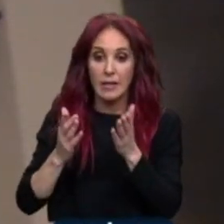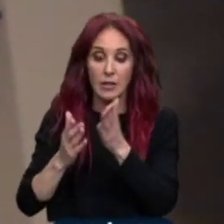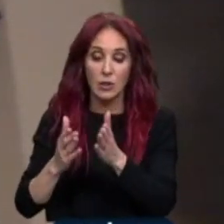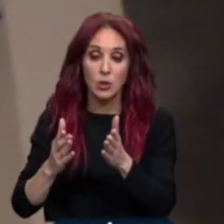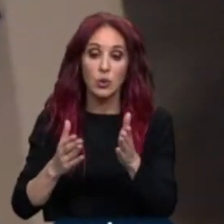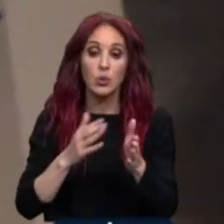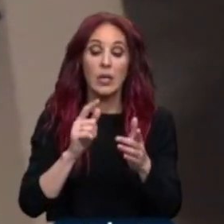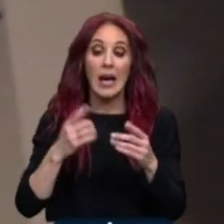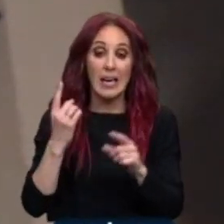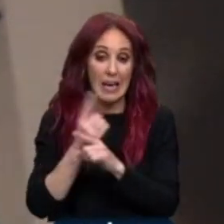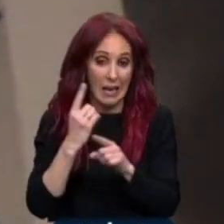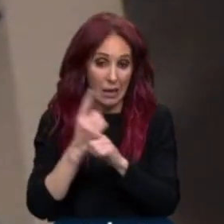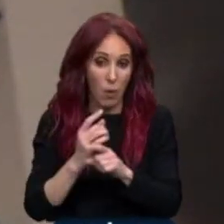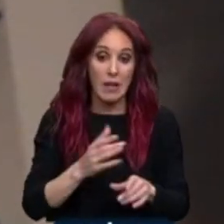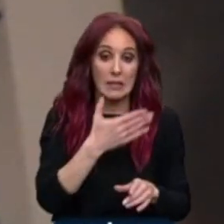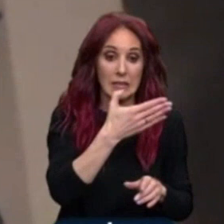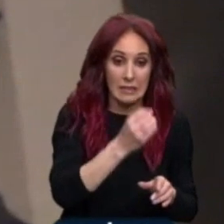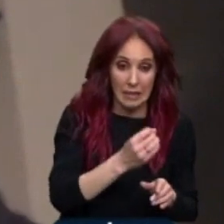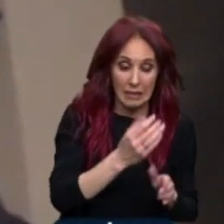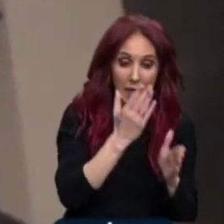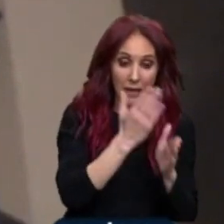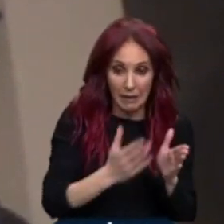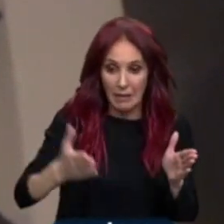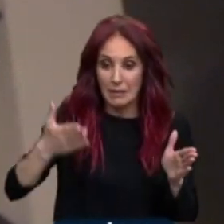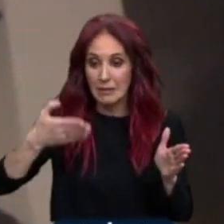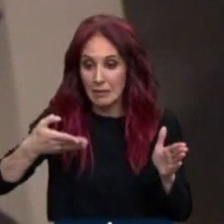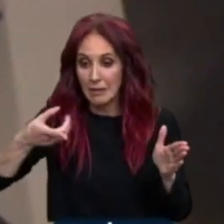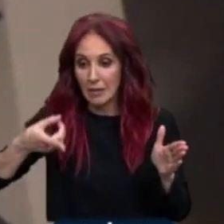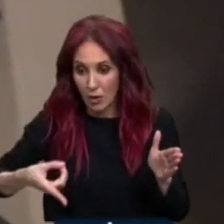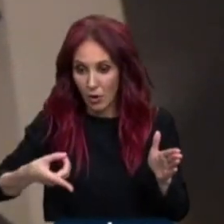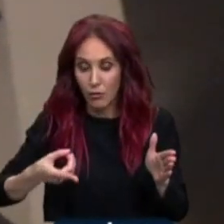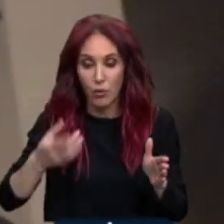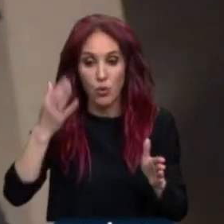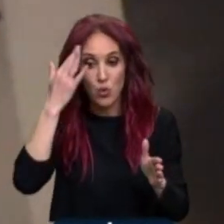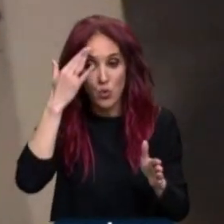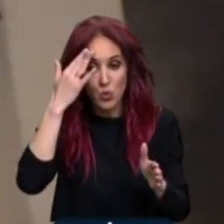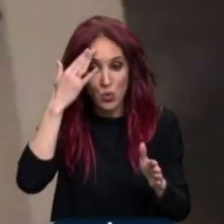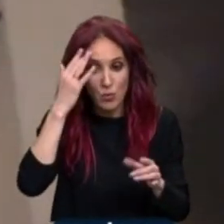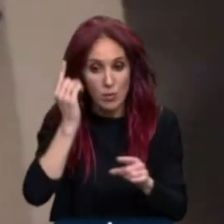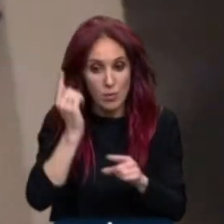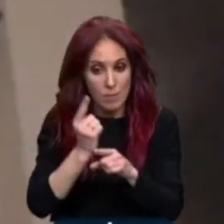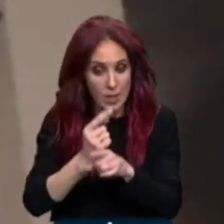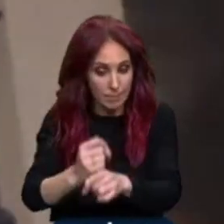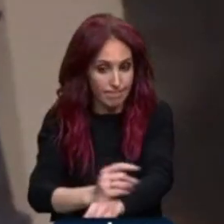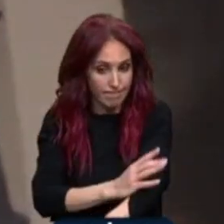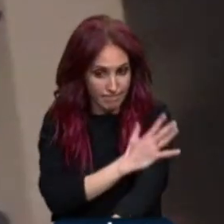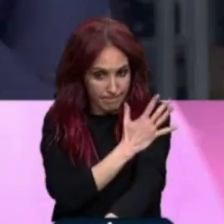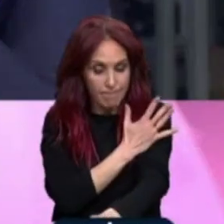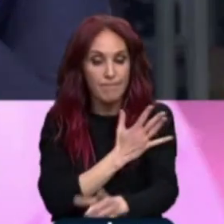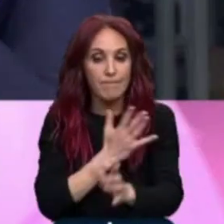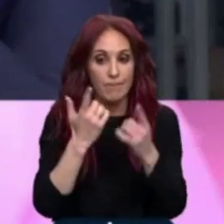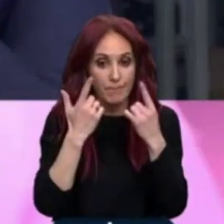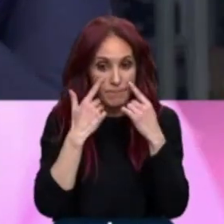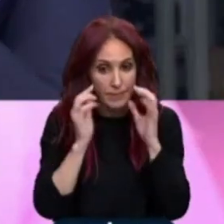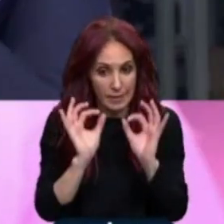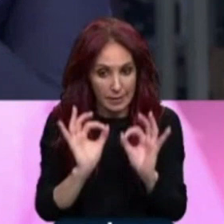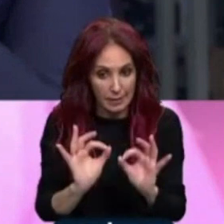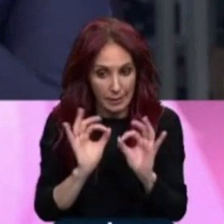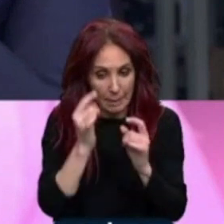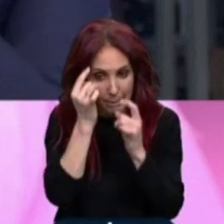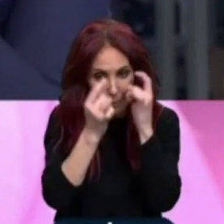os 79. E se calhar este era Merece uma boa reflexão para toda a gente